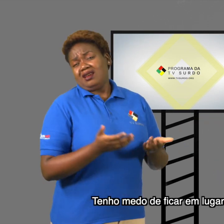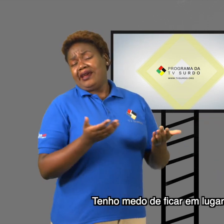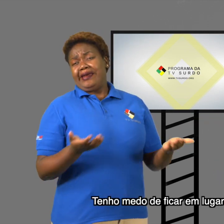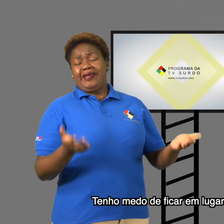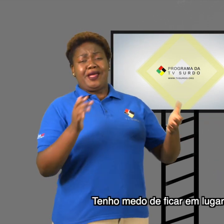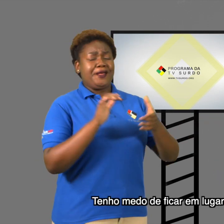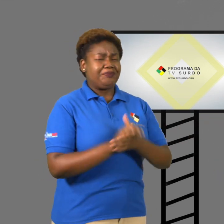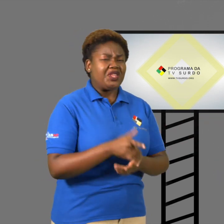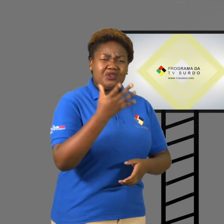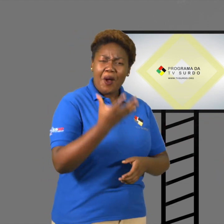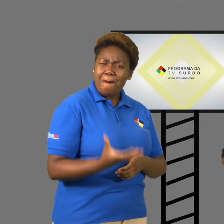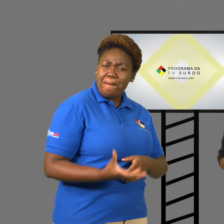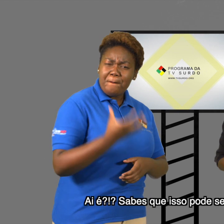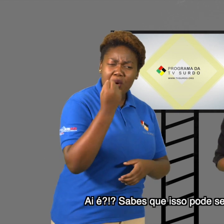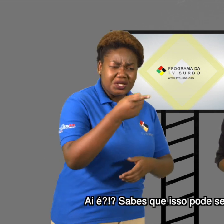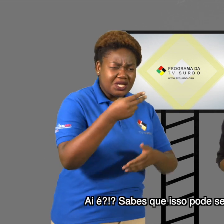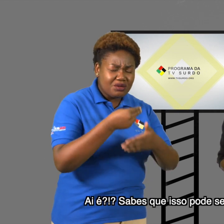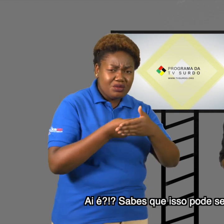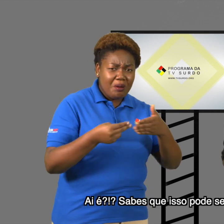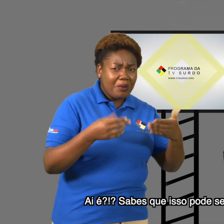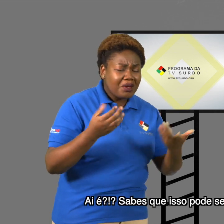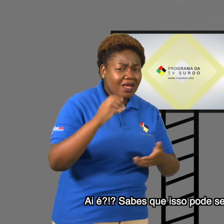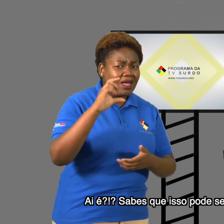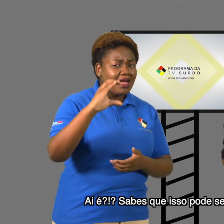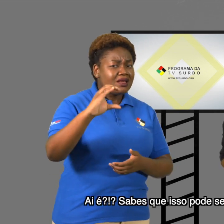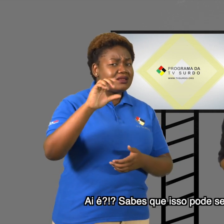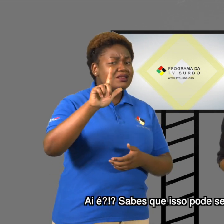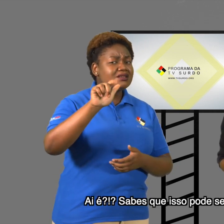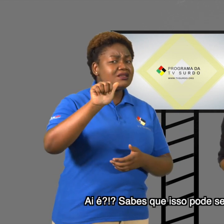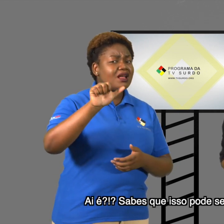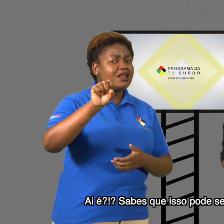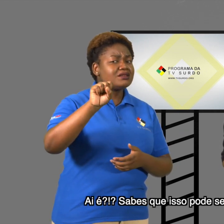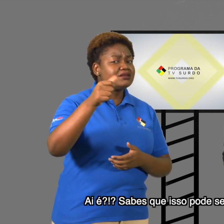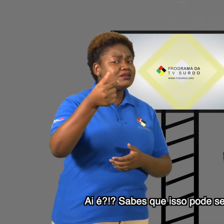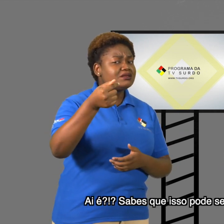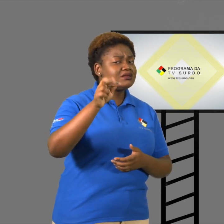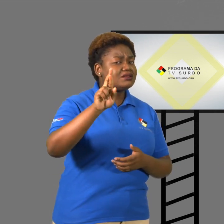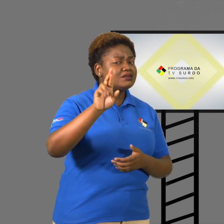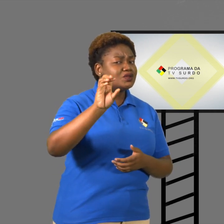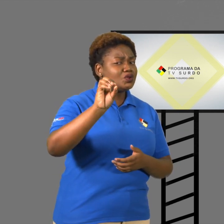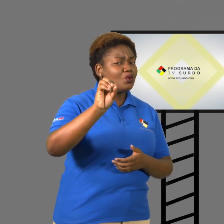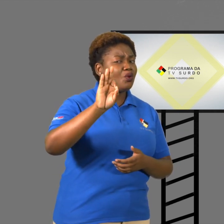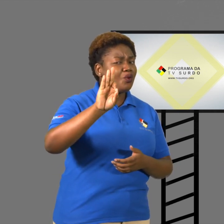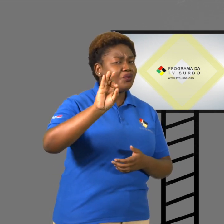lugares fechados. Ai, é? Sabes que isso pode ser claustrofobia?